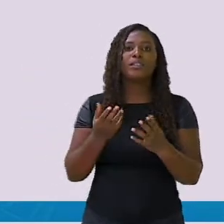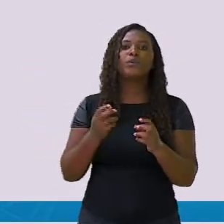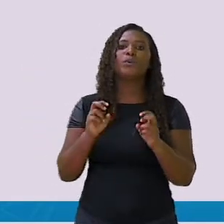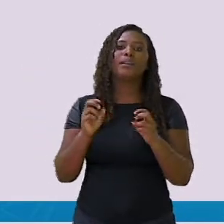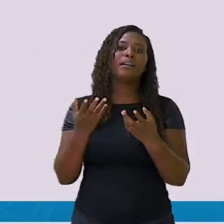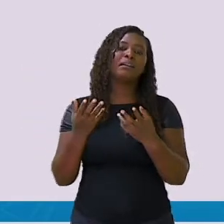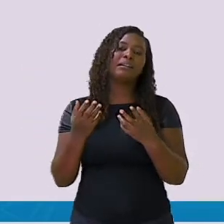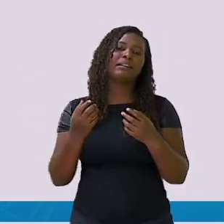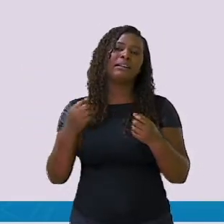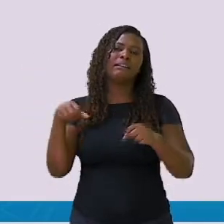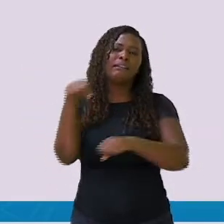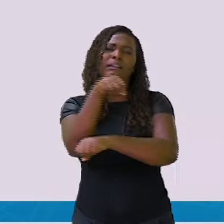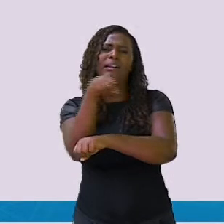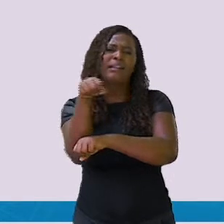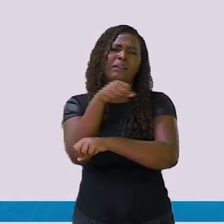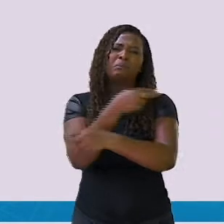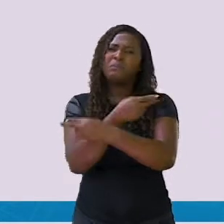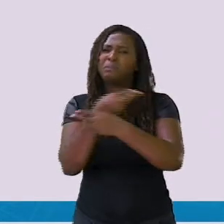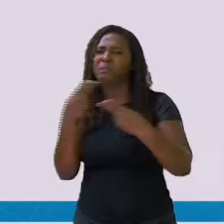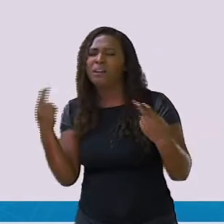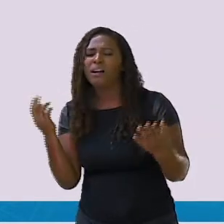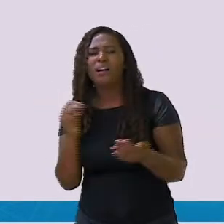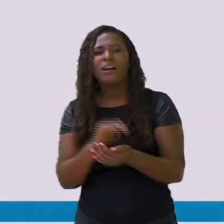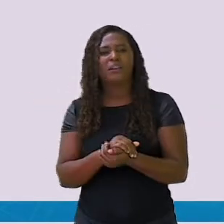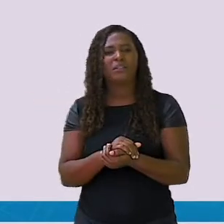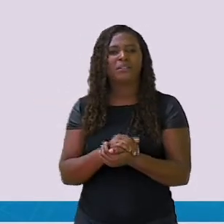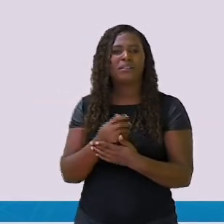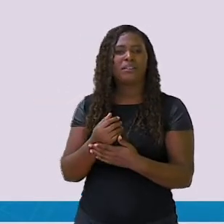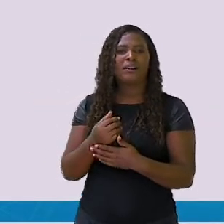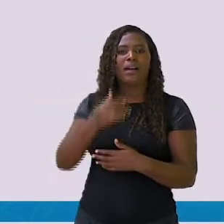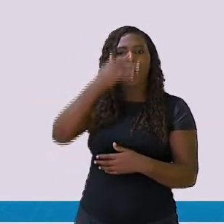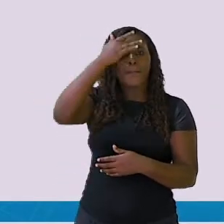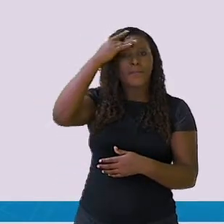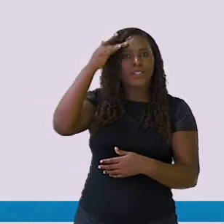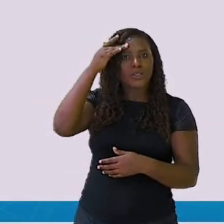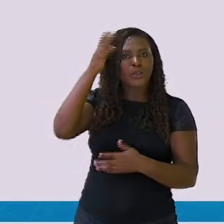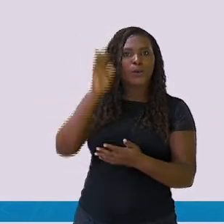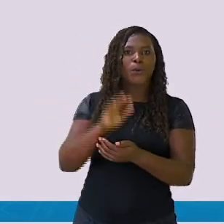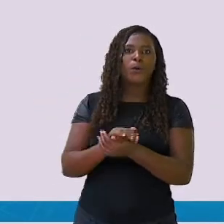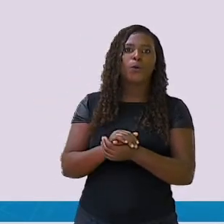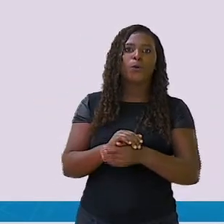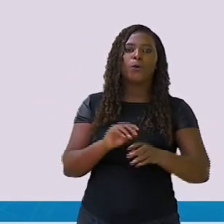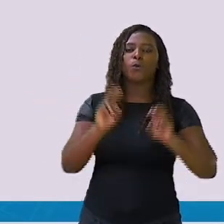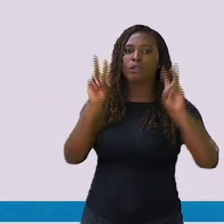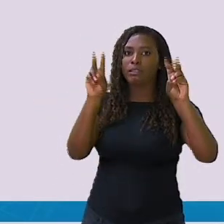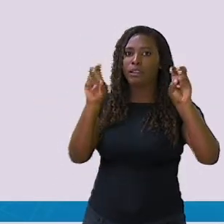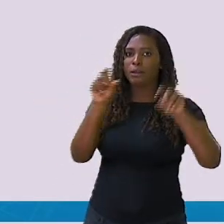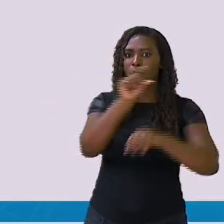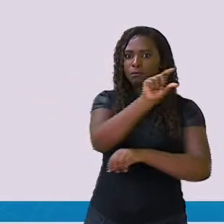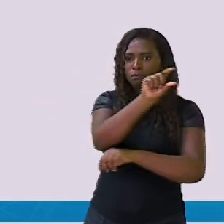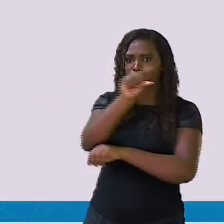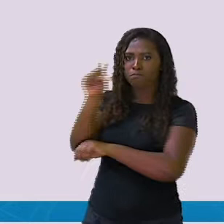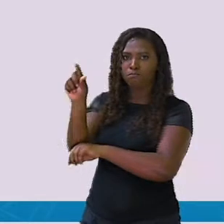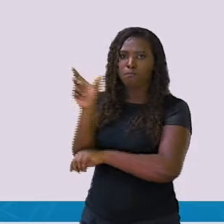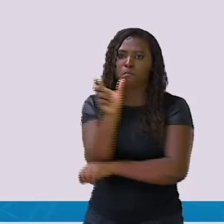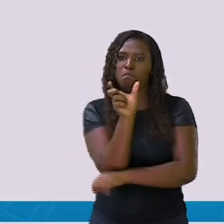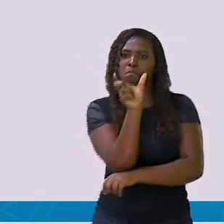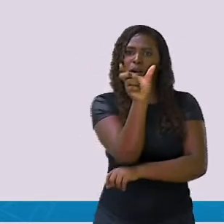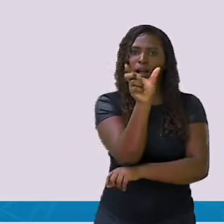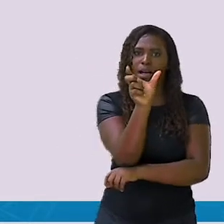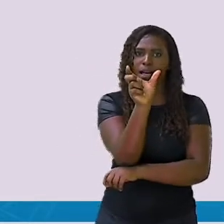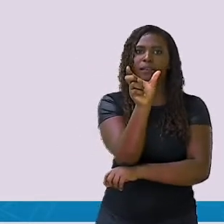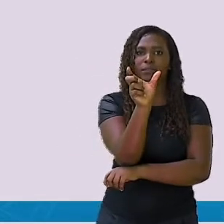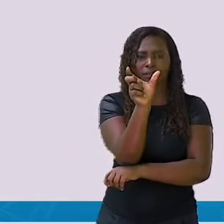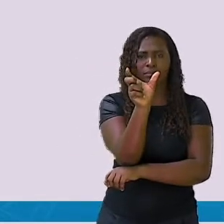de transporte, então eles colocaram, a pessoa colocou um tema, tá vendo? Ó, transportes bem grande e começou a